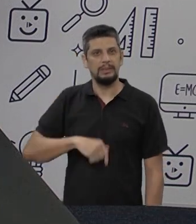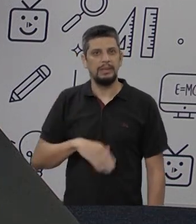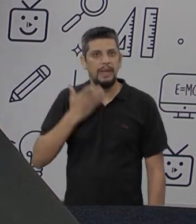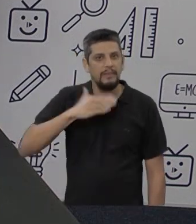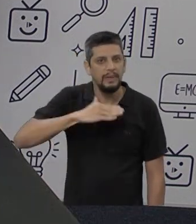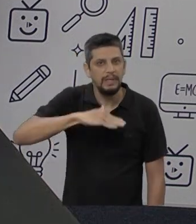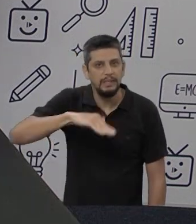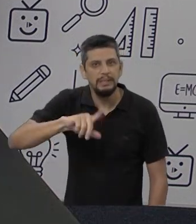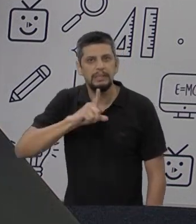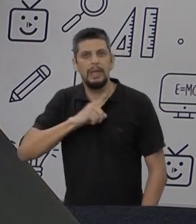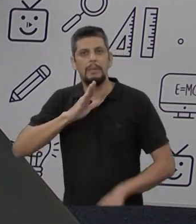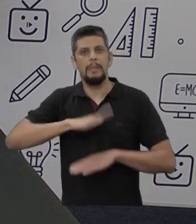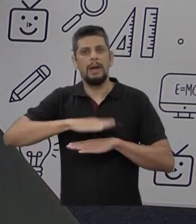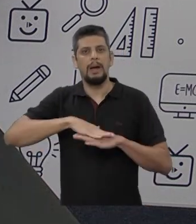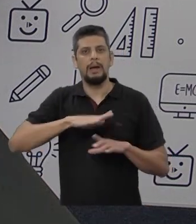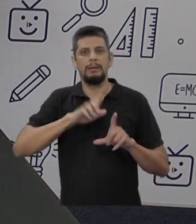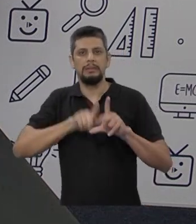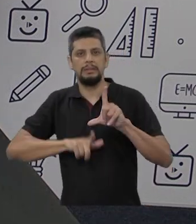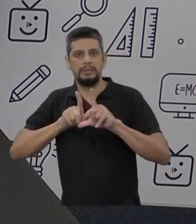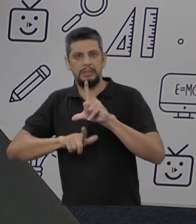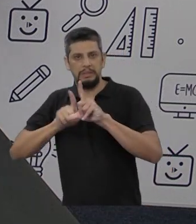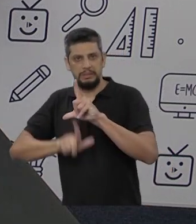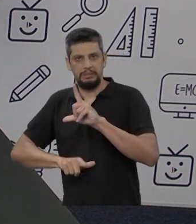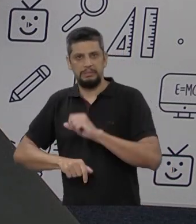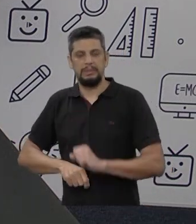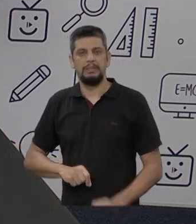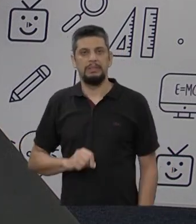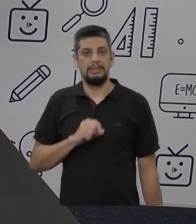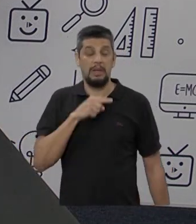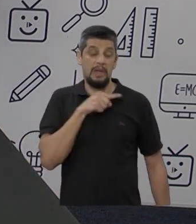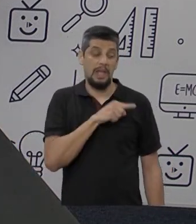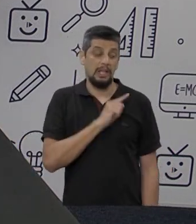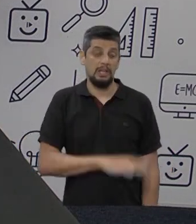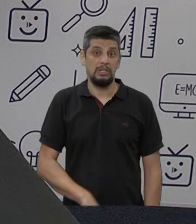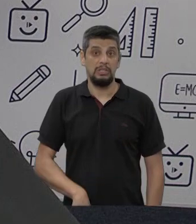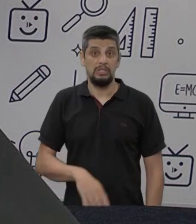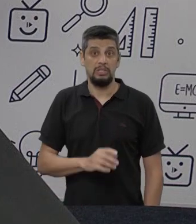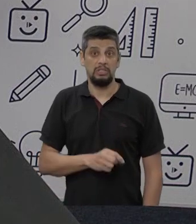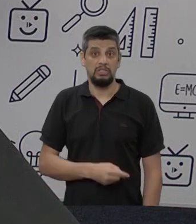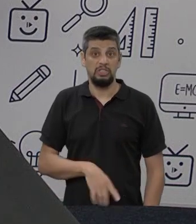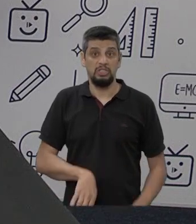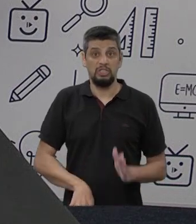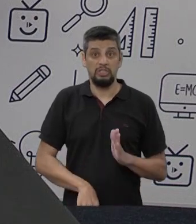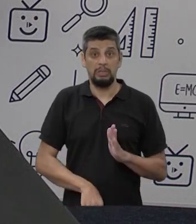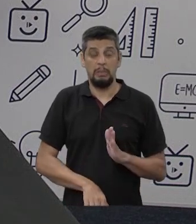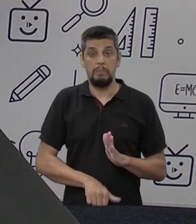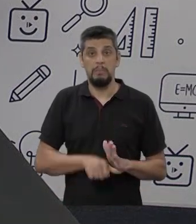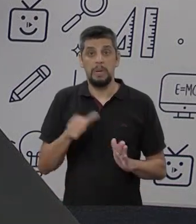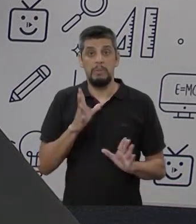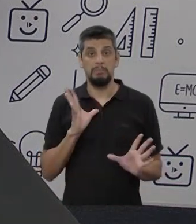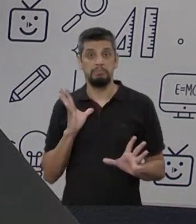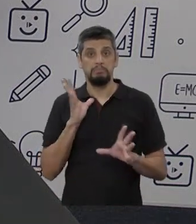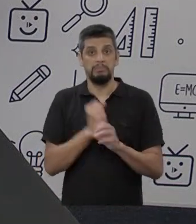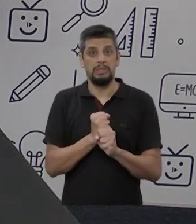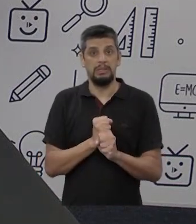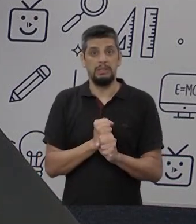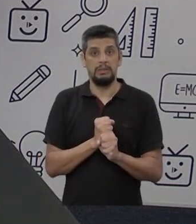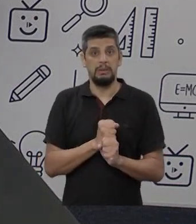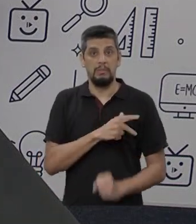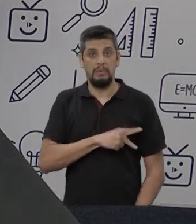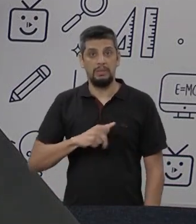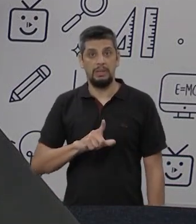mais letras do que a palavra cidade. Professora Liliane já tem o primeiro ponto do nosso jogo. Volto para